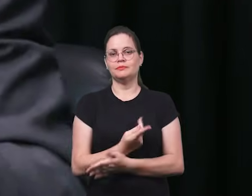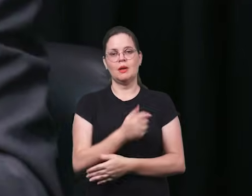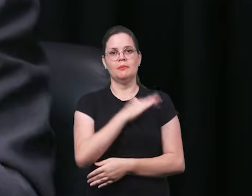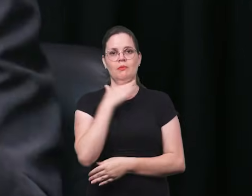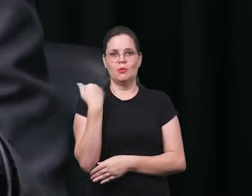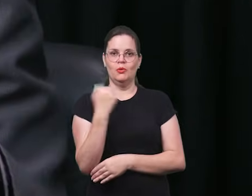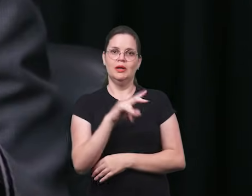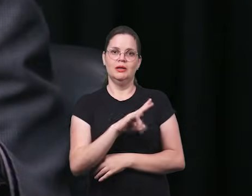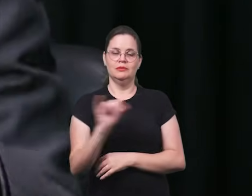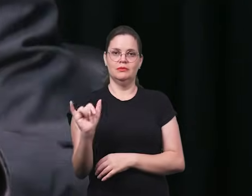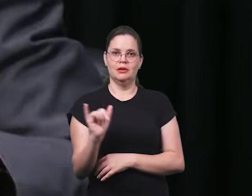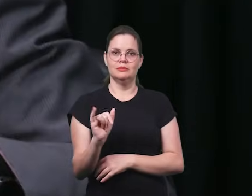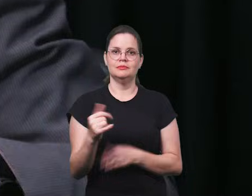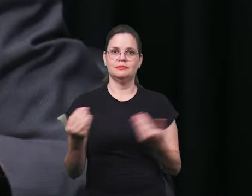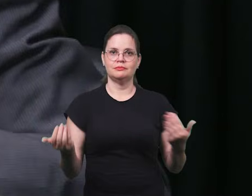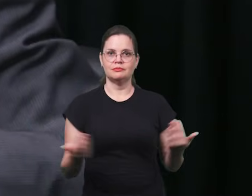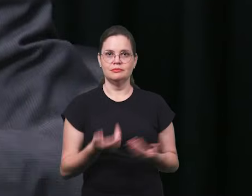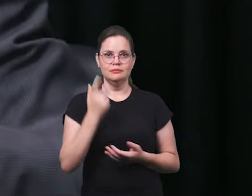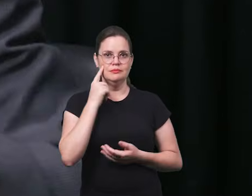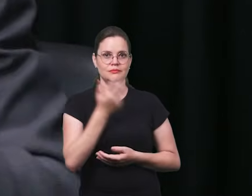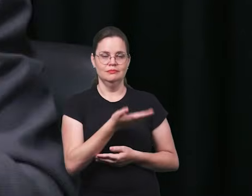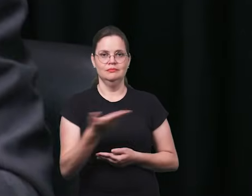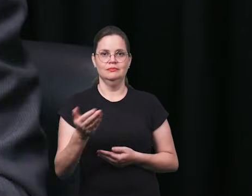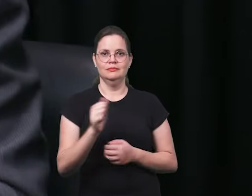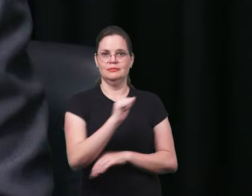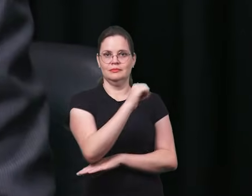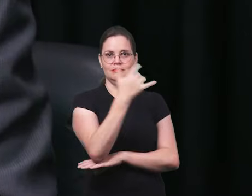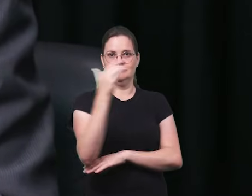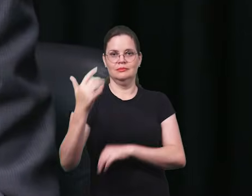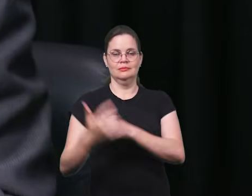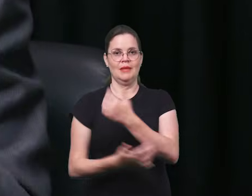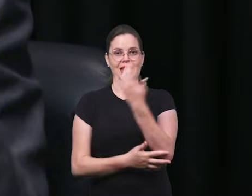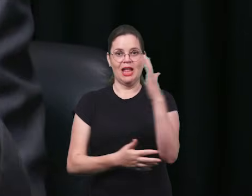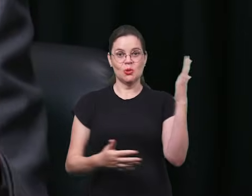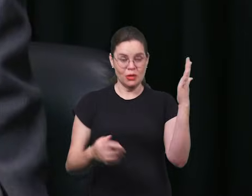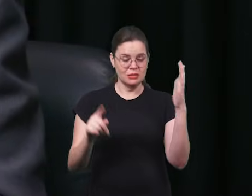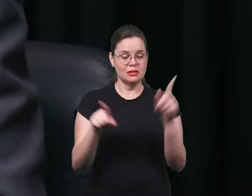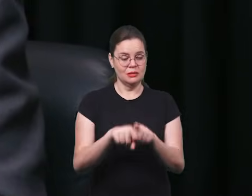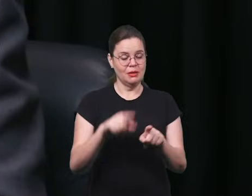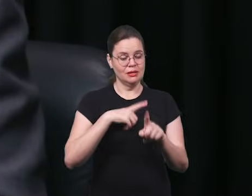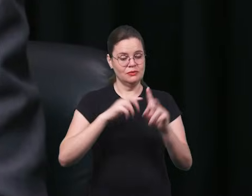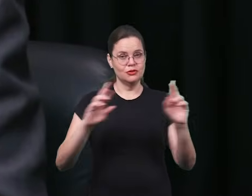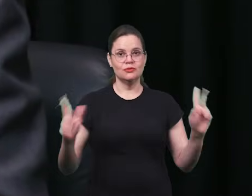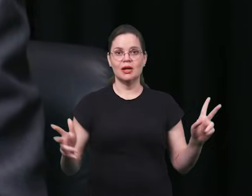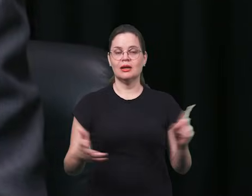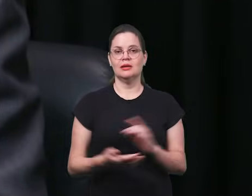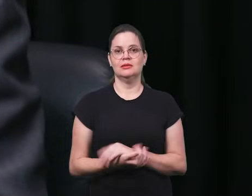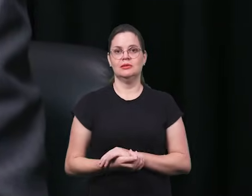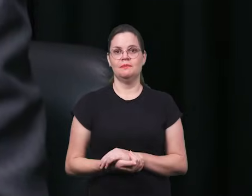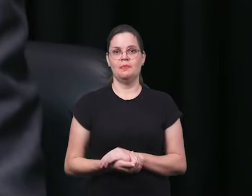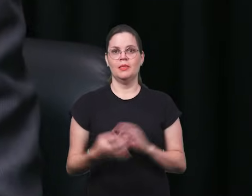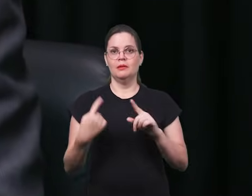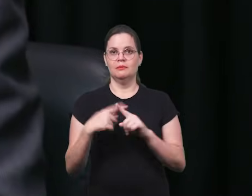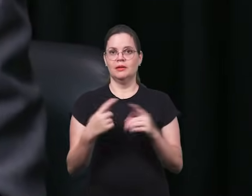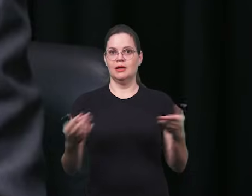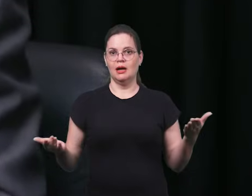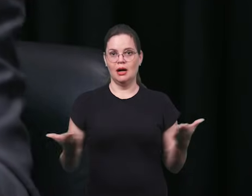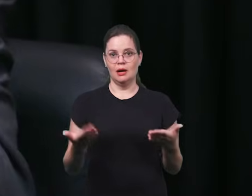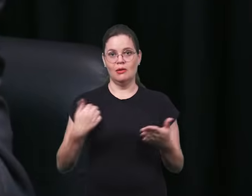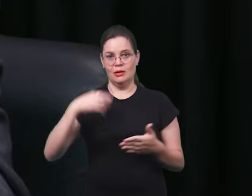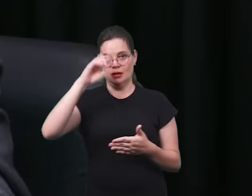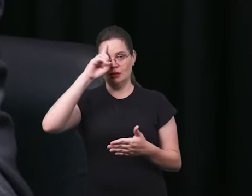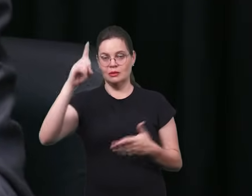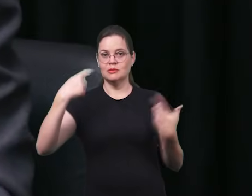na natureza uma nova situação, porque agora Deus ele tem